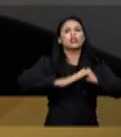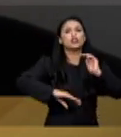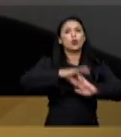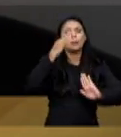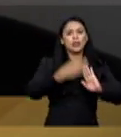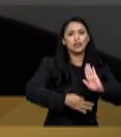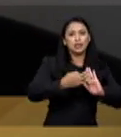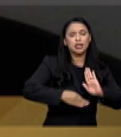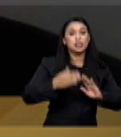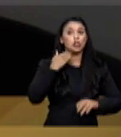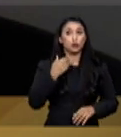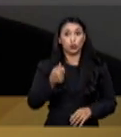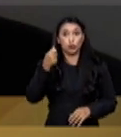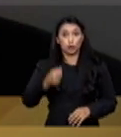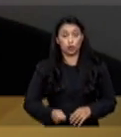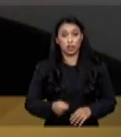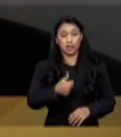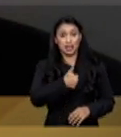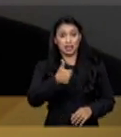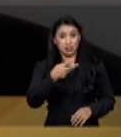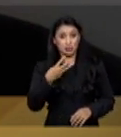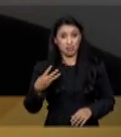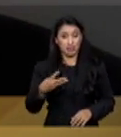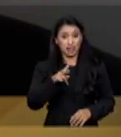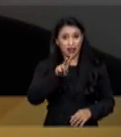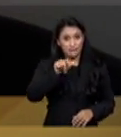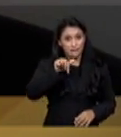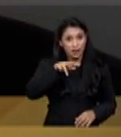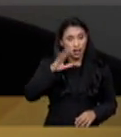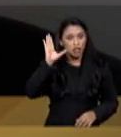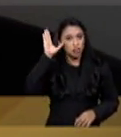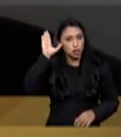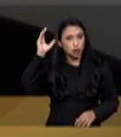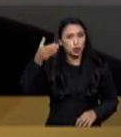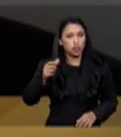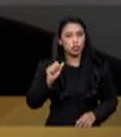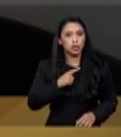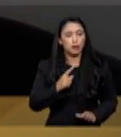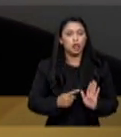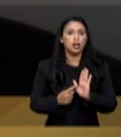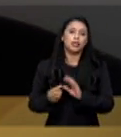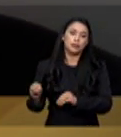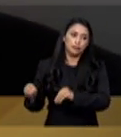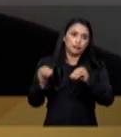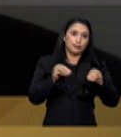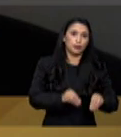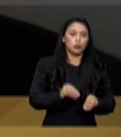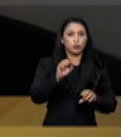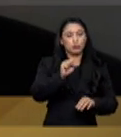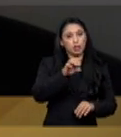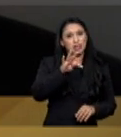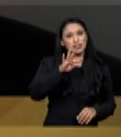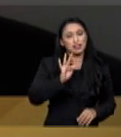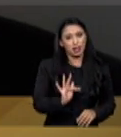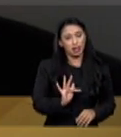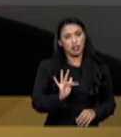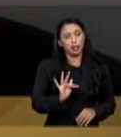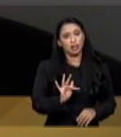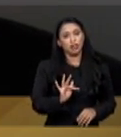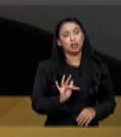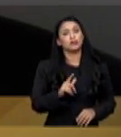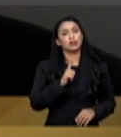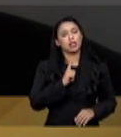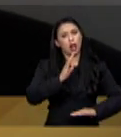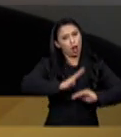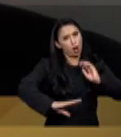da 13ª Vara Federal de Curitiba, que aportaram ao Supremo Tribunal Federal, seja no exercício da